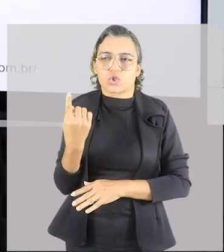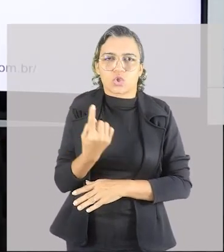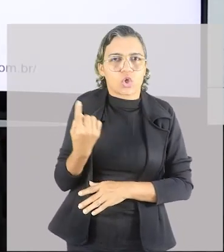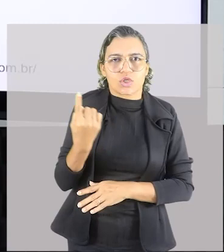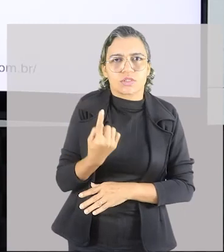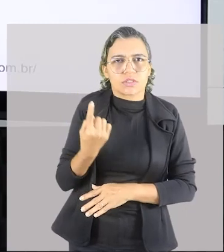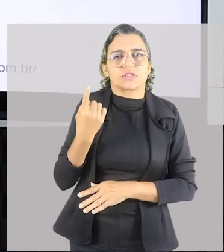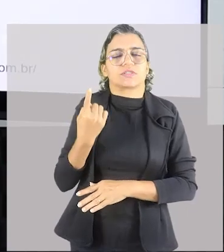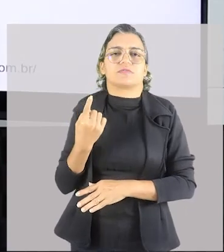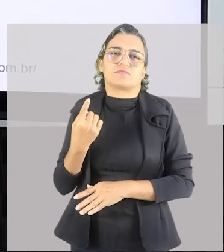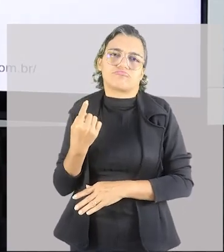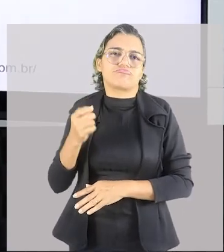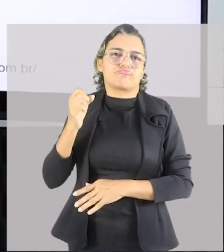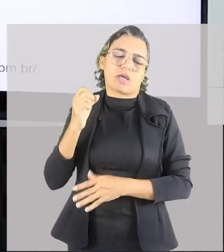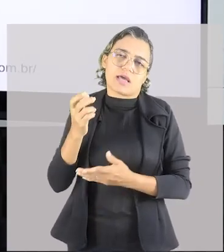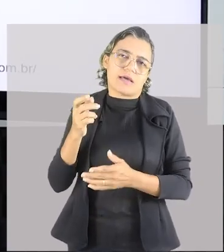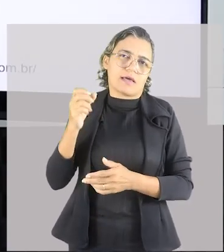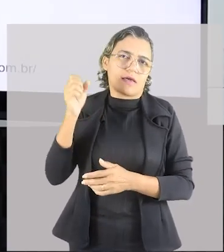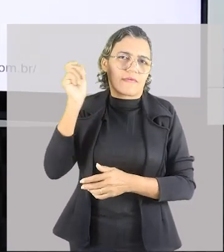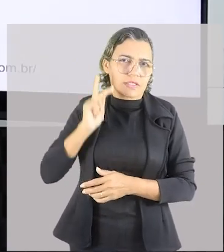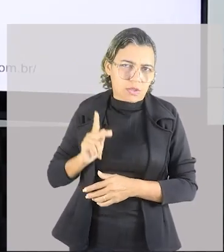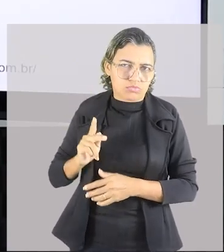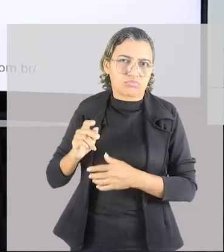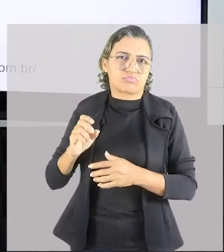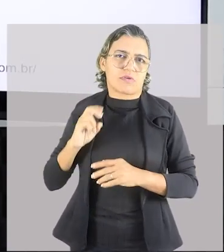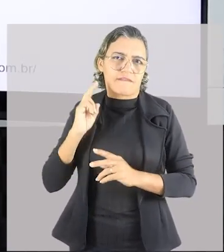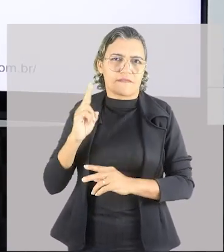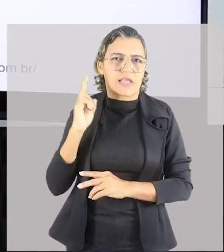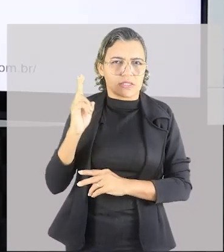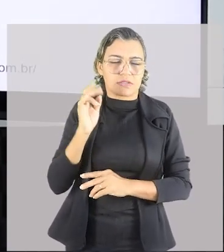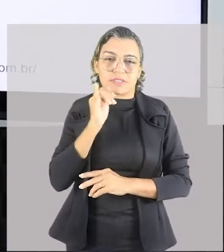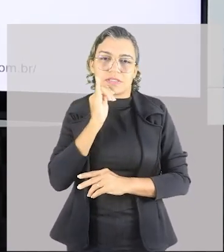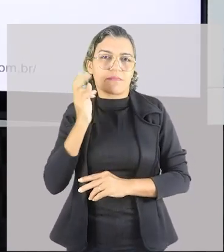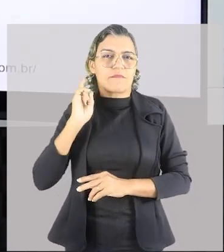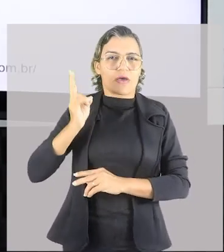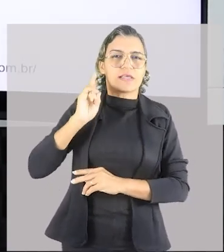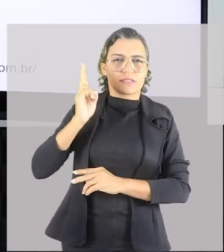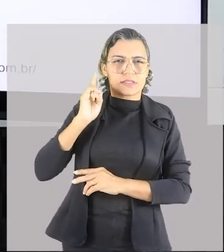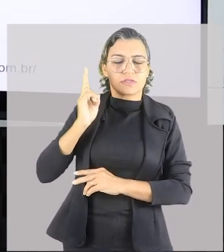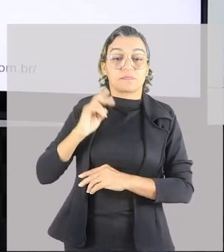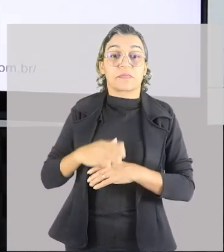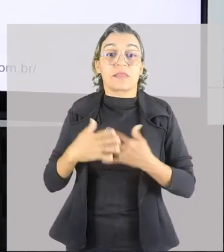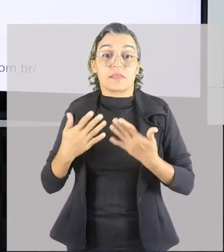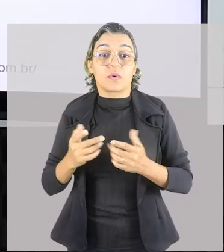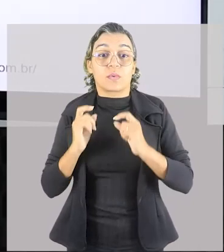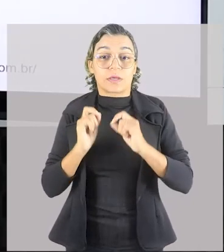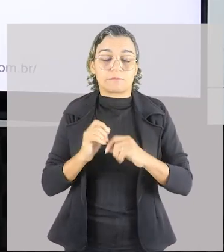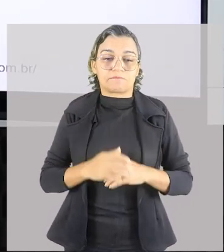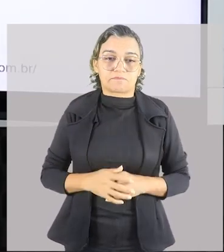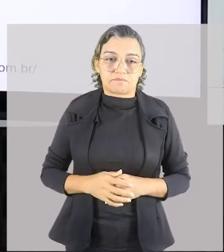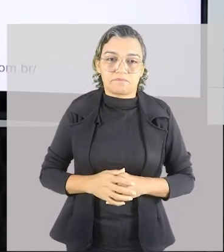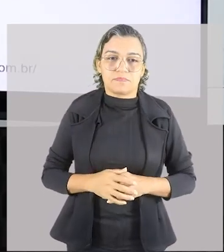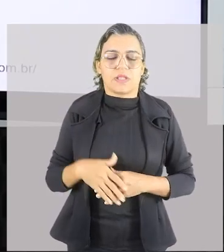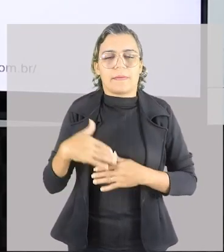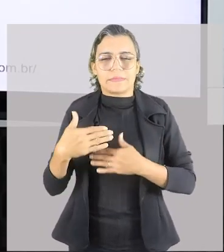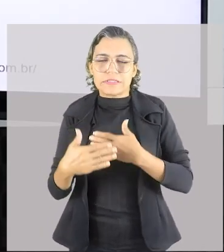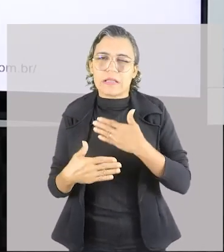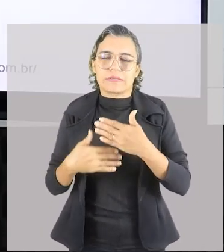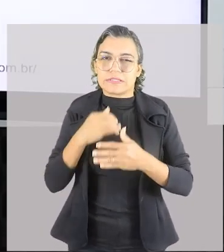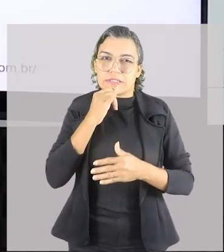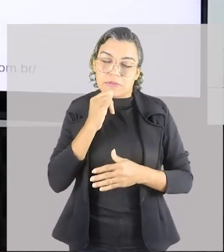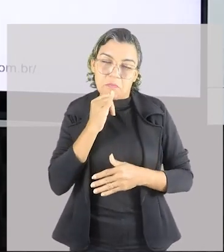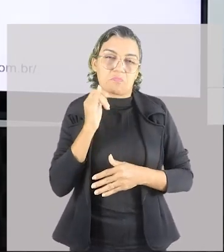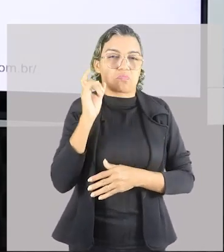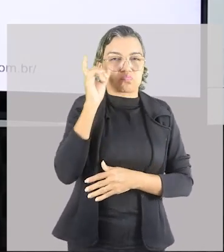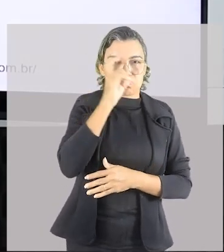apenas ali se divertindo. Então, esse seria a brincadeira. À medida que essa